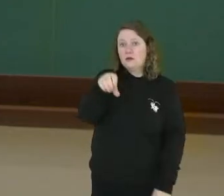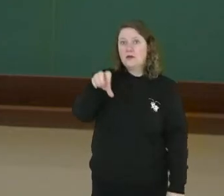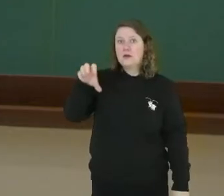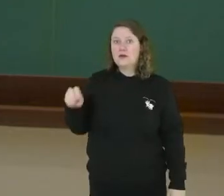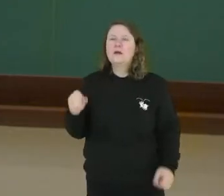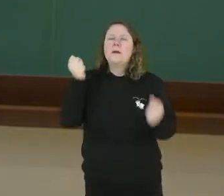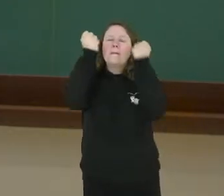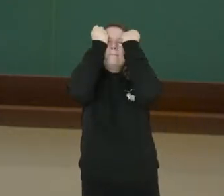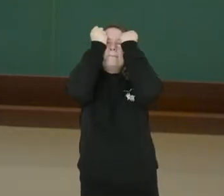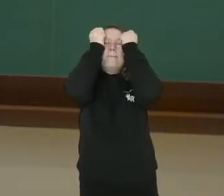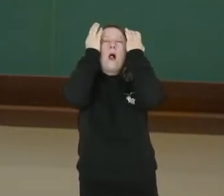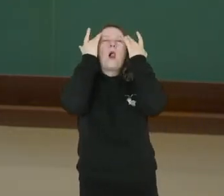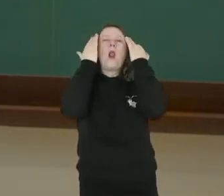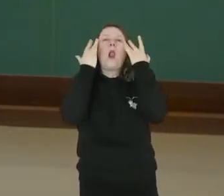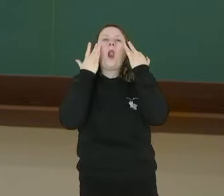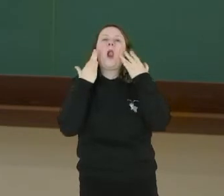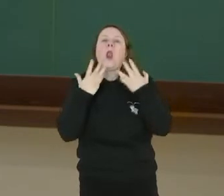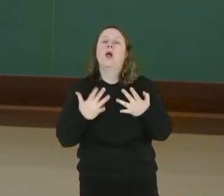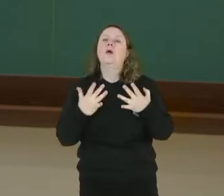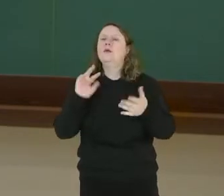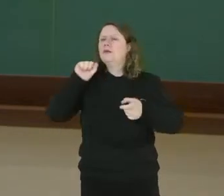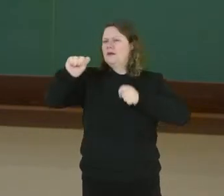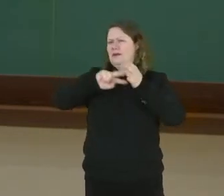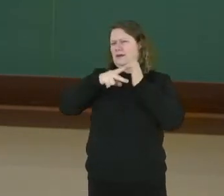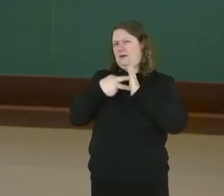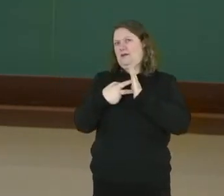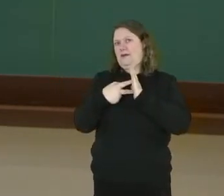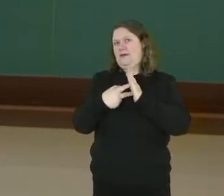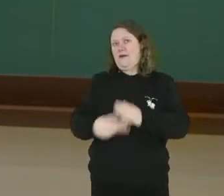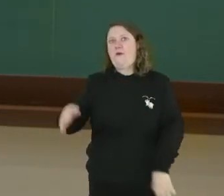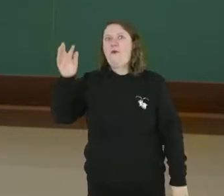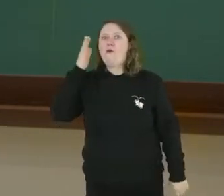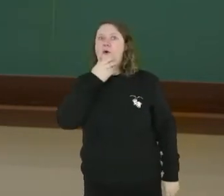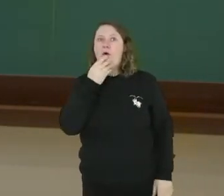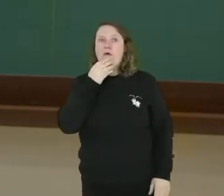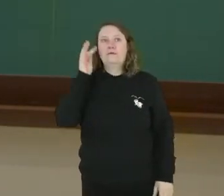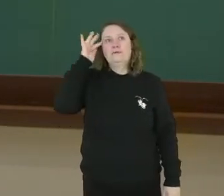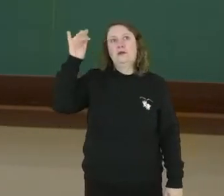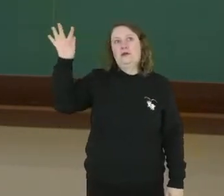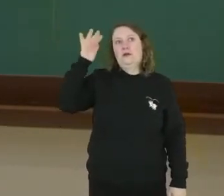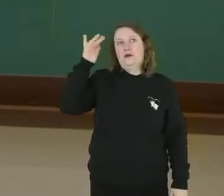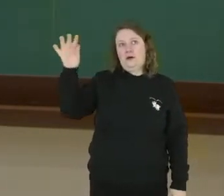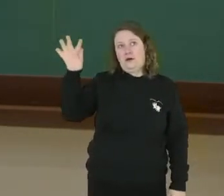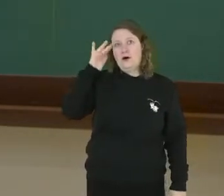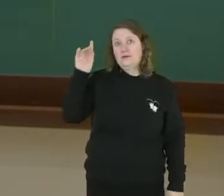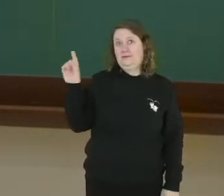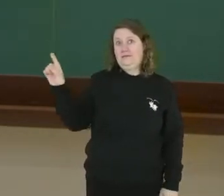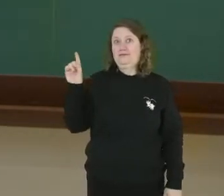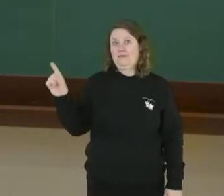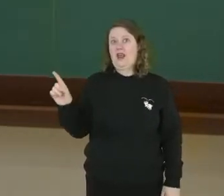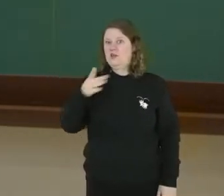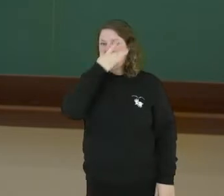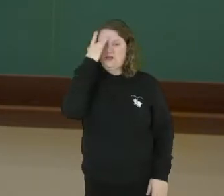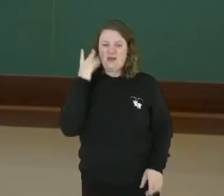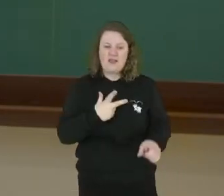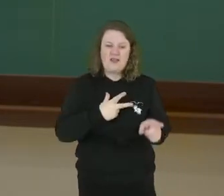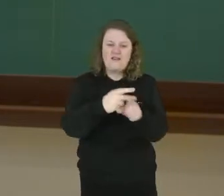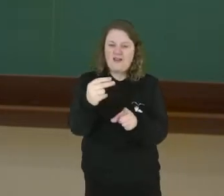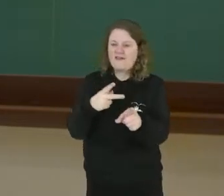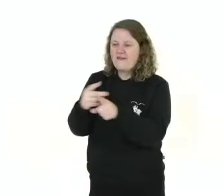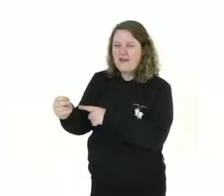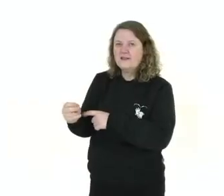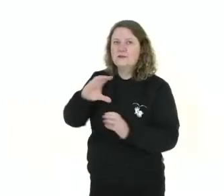com isso? Bernard Shaw, que é um filósofo, as pessoas que vencem nesse mundo são as que procuram as